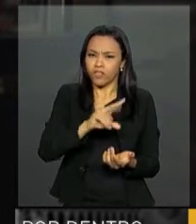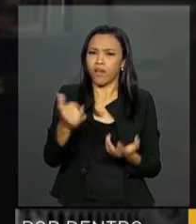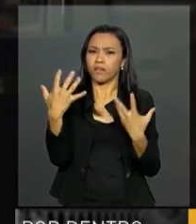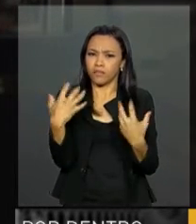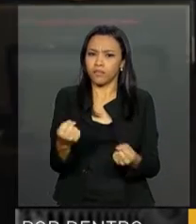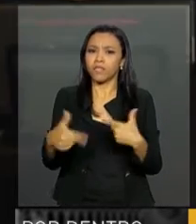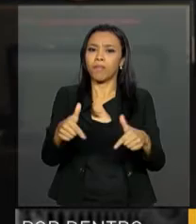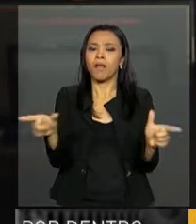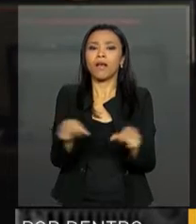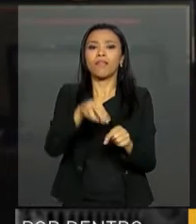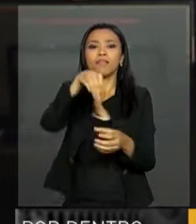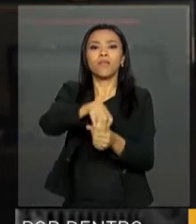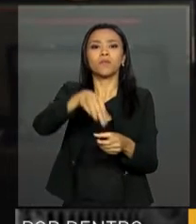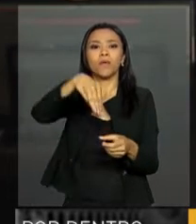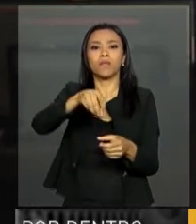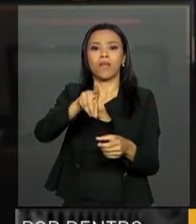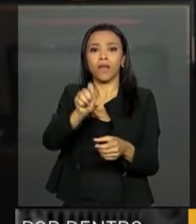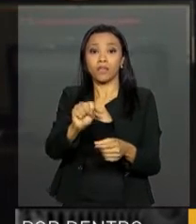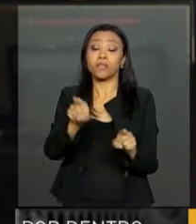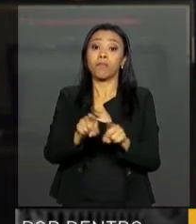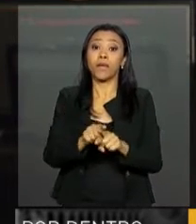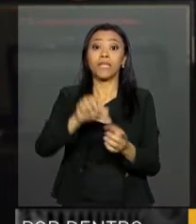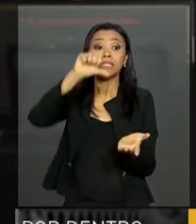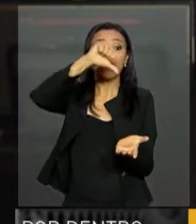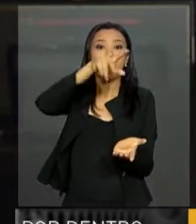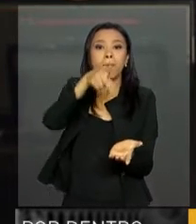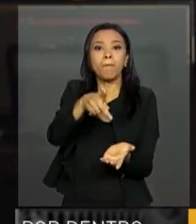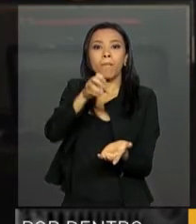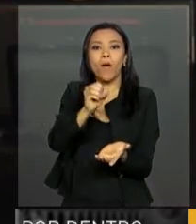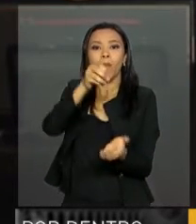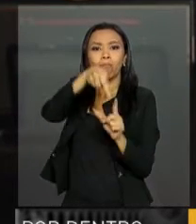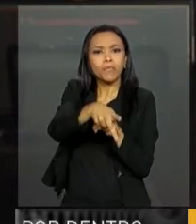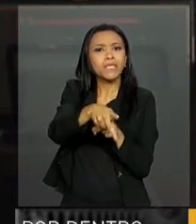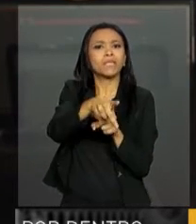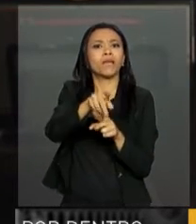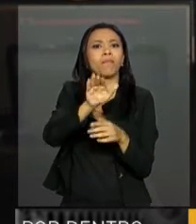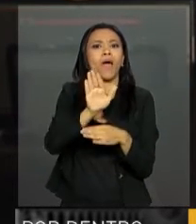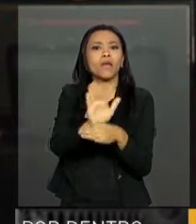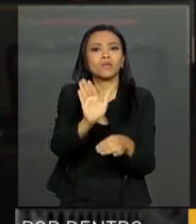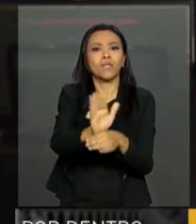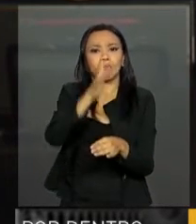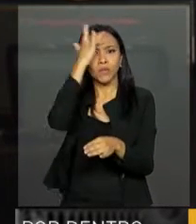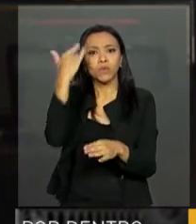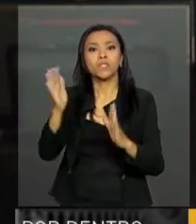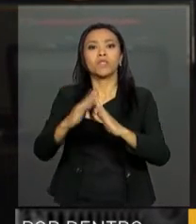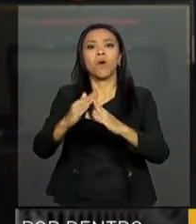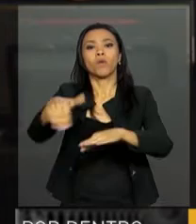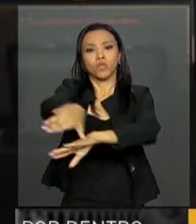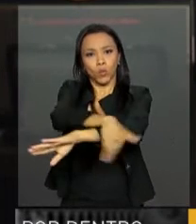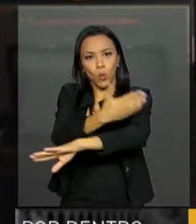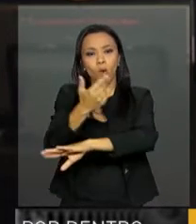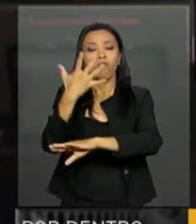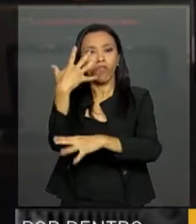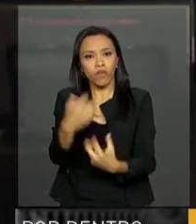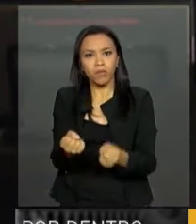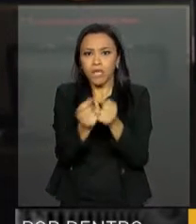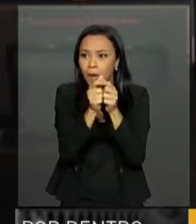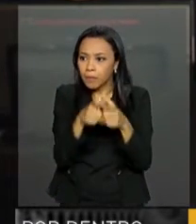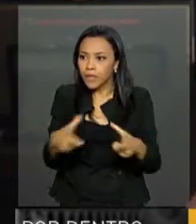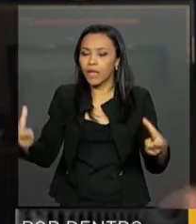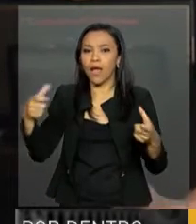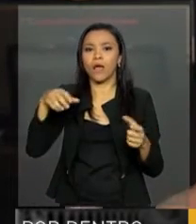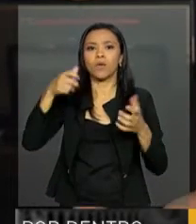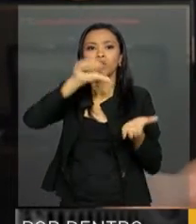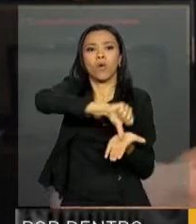Desenvolvimento Social. Vamos trabalhar com centros POP, que são os centros para atender a população de rua. Nós vamos ampliar o número de centros de atendimento à população de